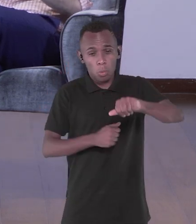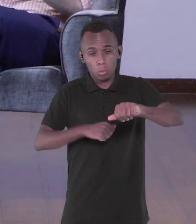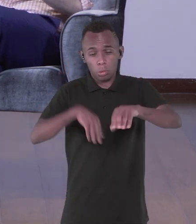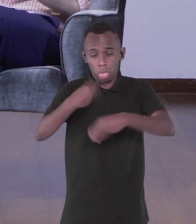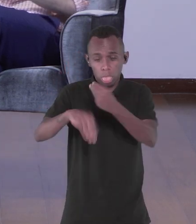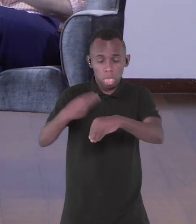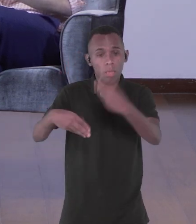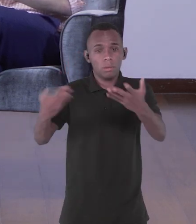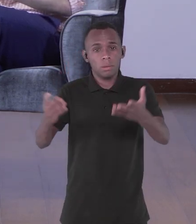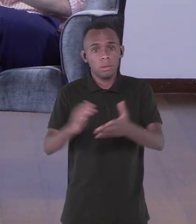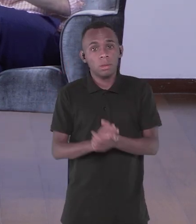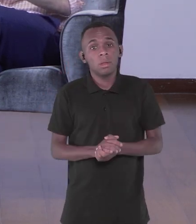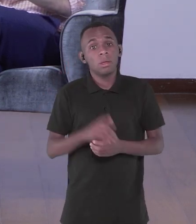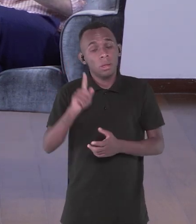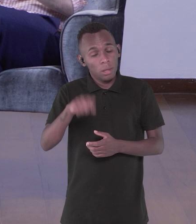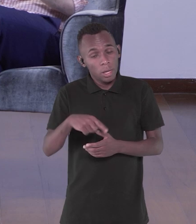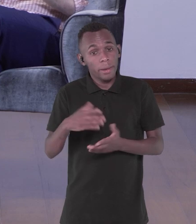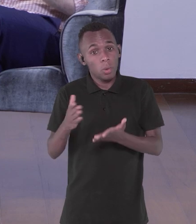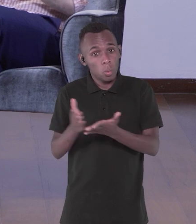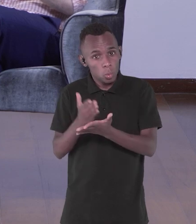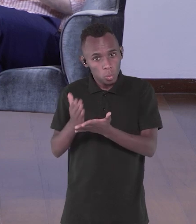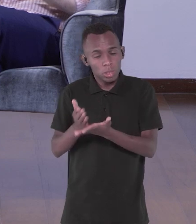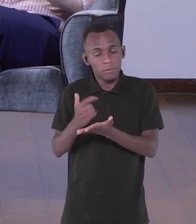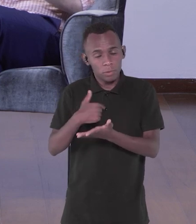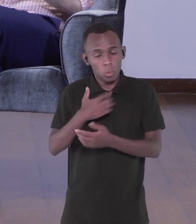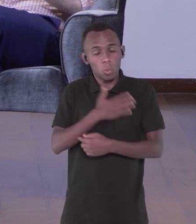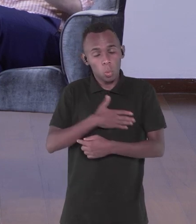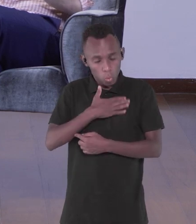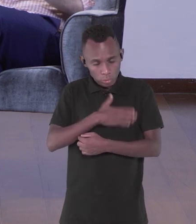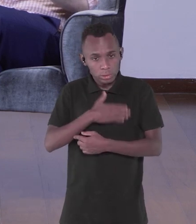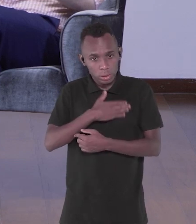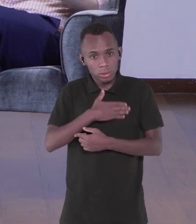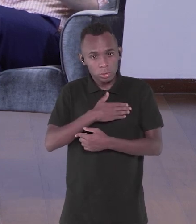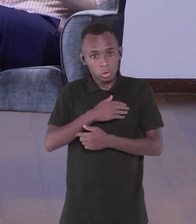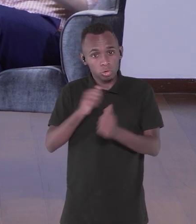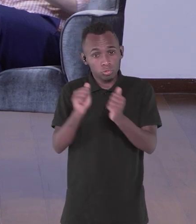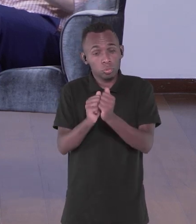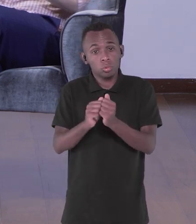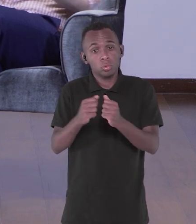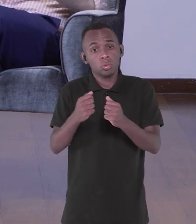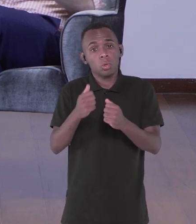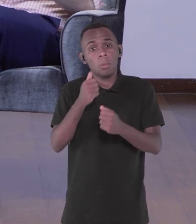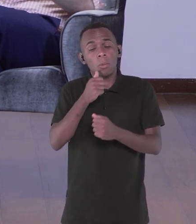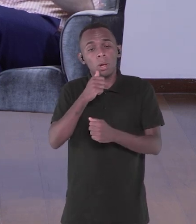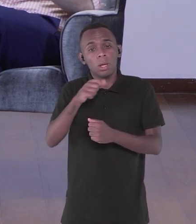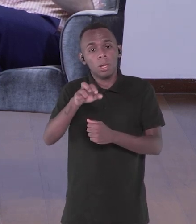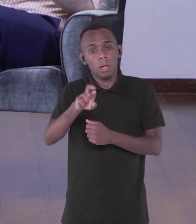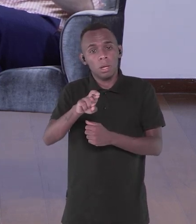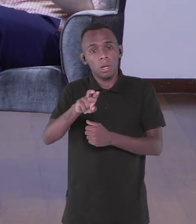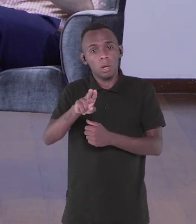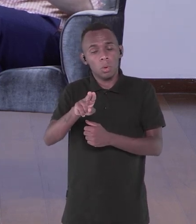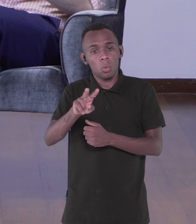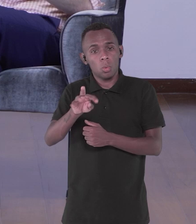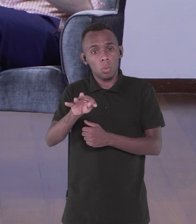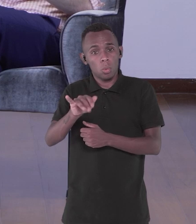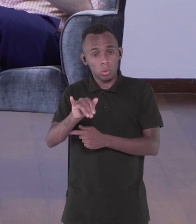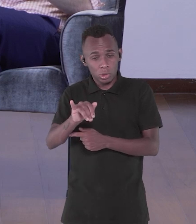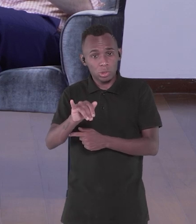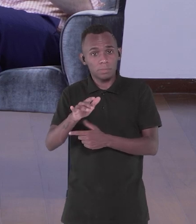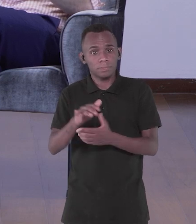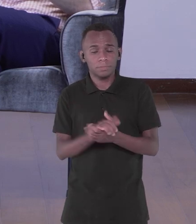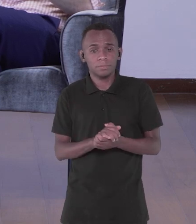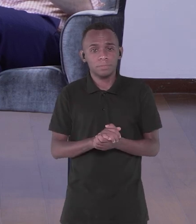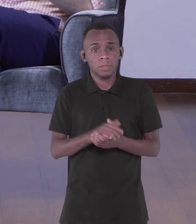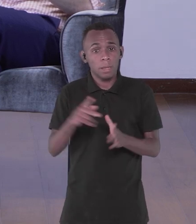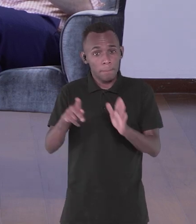mão de Jamil o livro 10 histórias para tentar entender um mundo caótico. A capa mostra o mapa do mundo